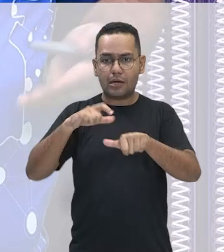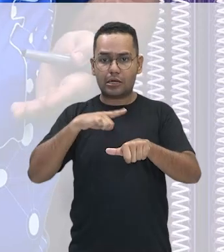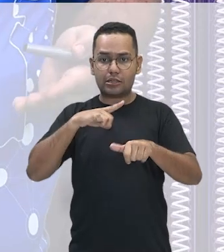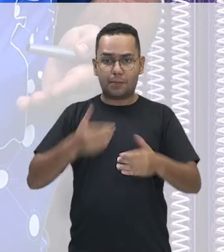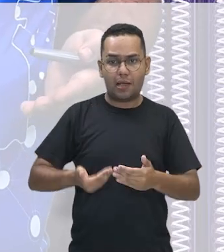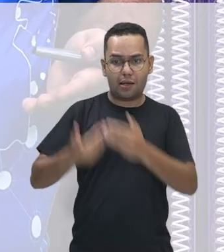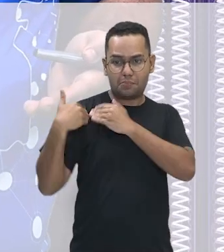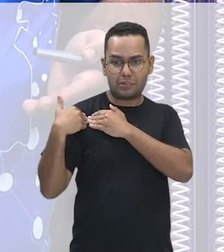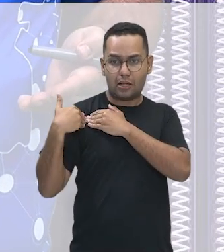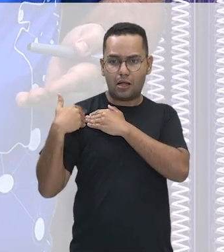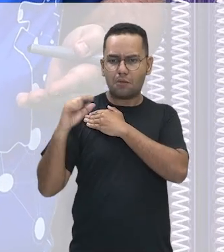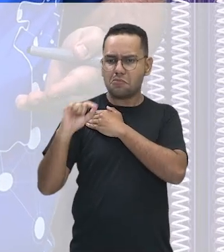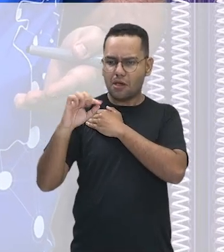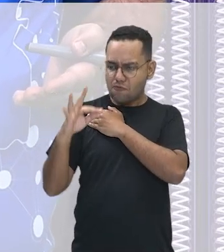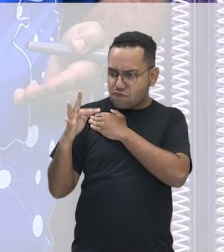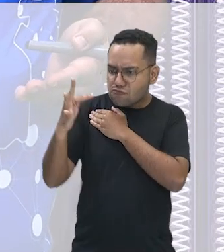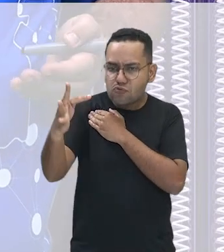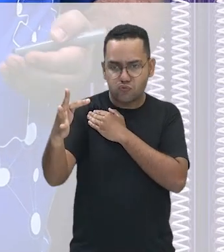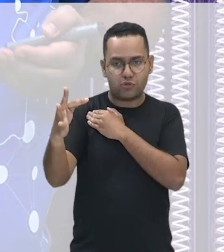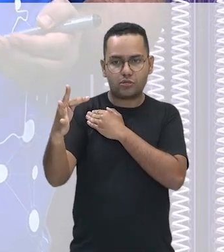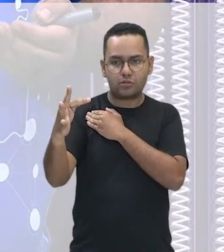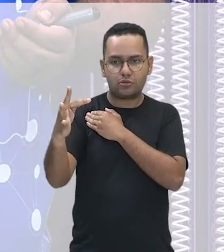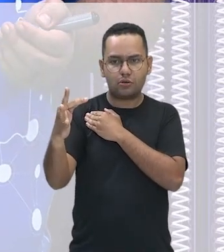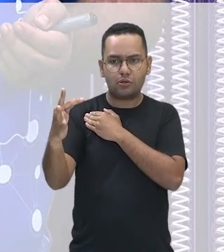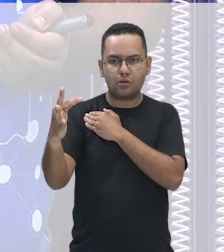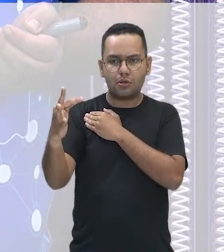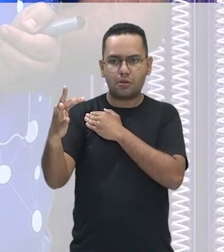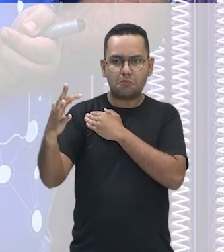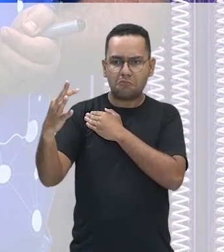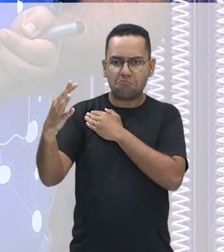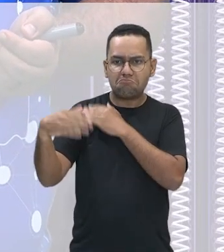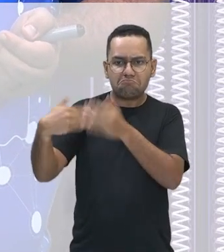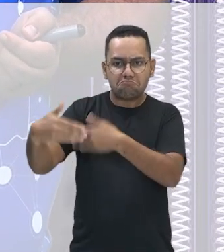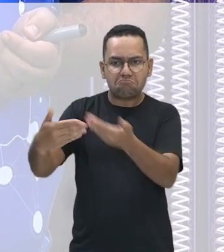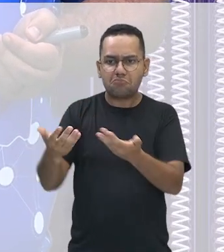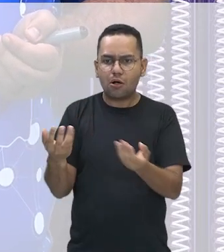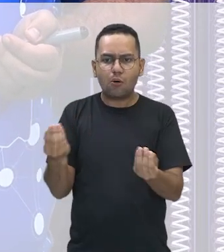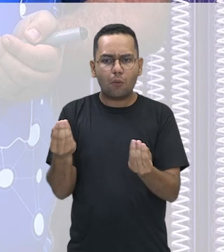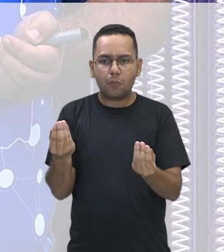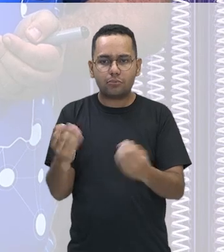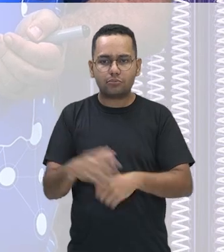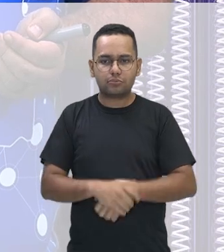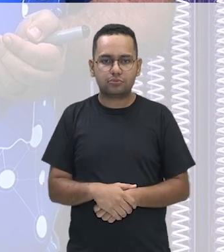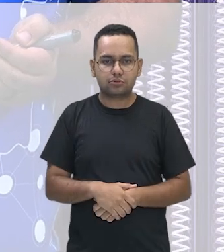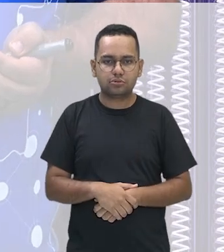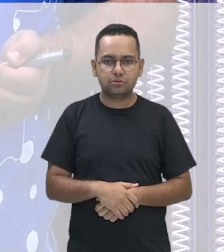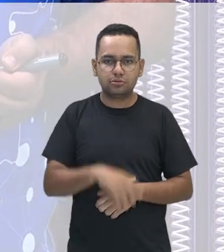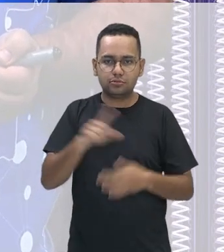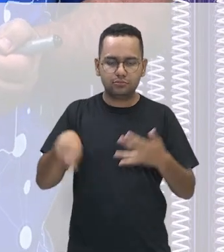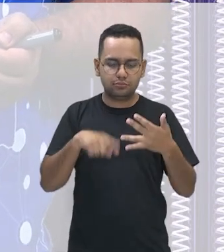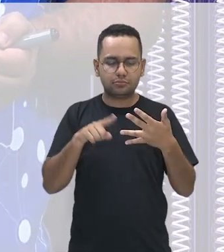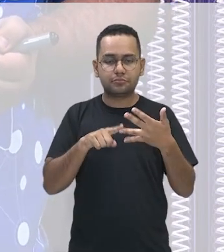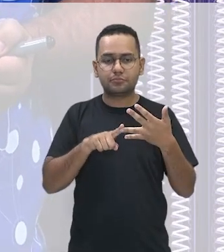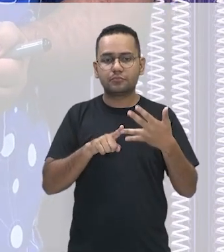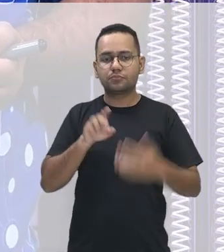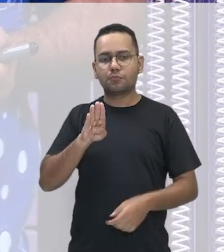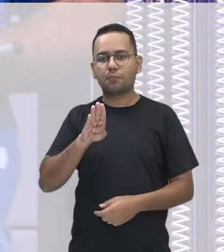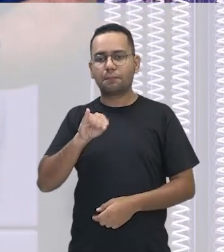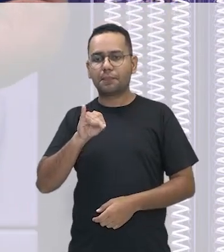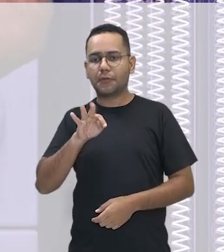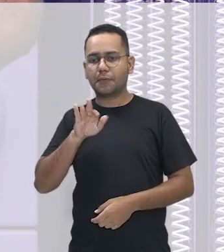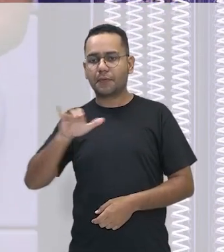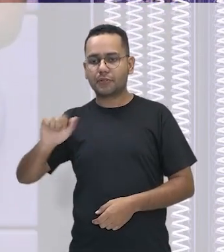futuras gerações? E aí, além disso, a questão da bioética. Quais são as implicações